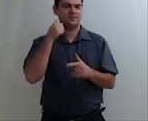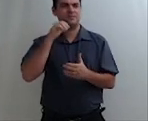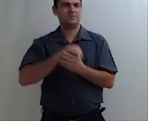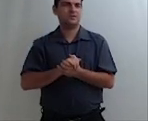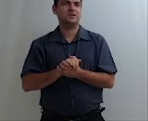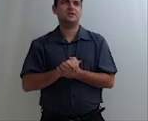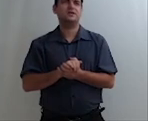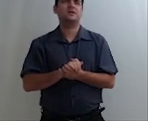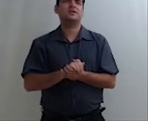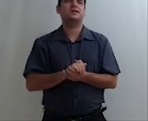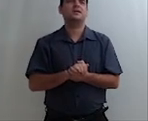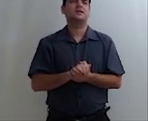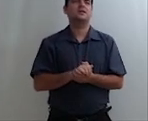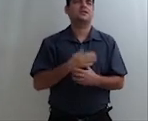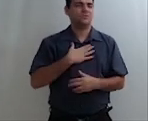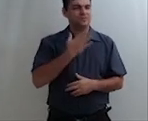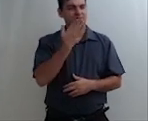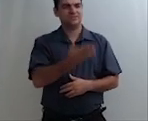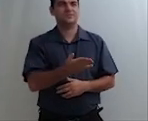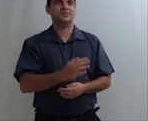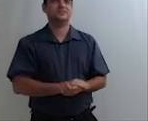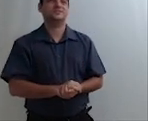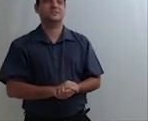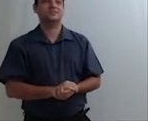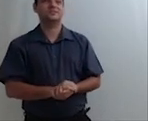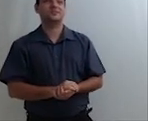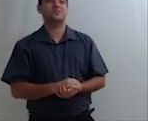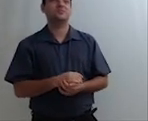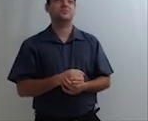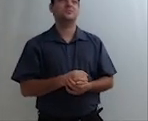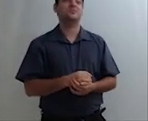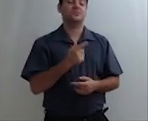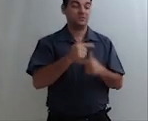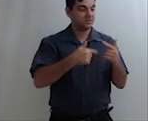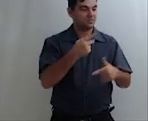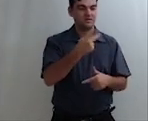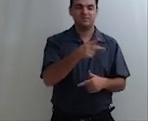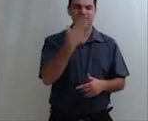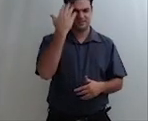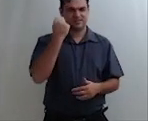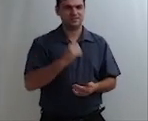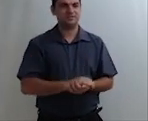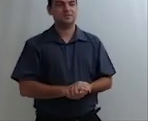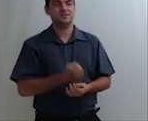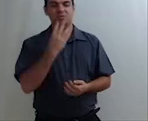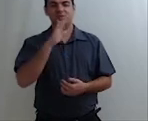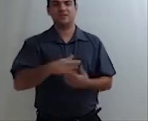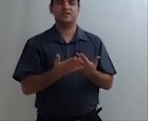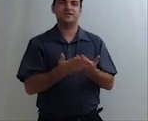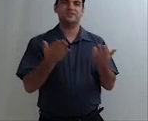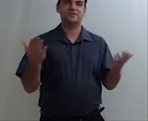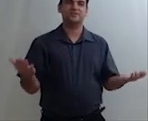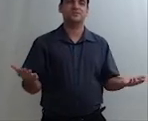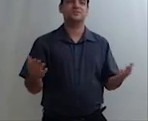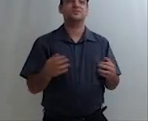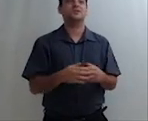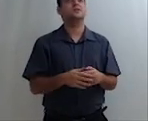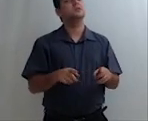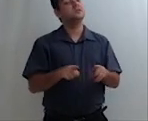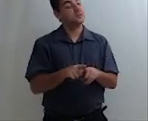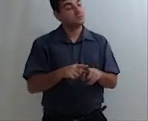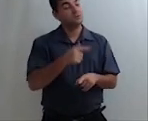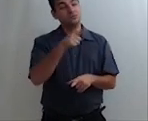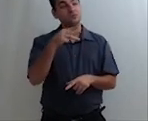conteste de vossa excelência admiradora de vossa excelência então boa tarde e o demais membro da corte